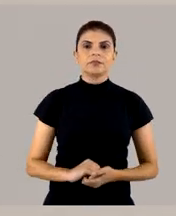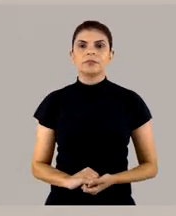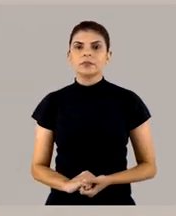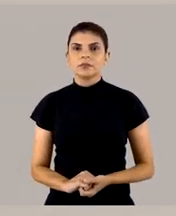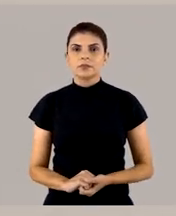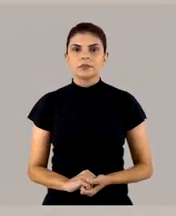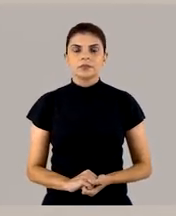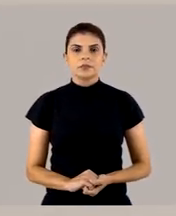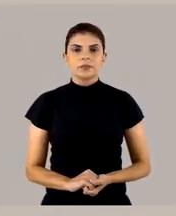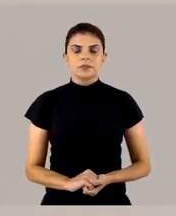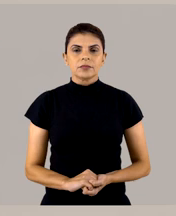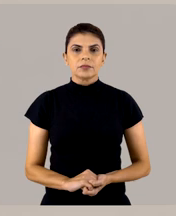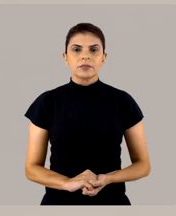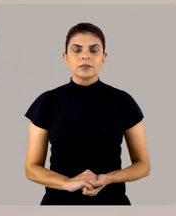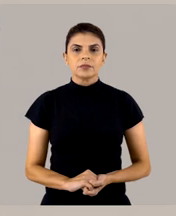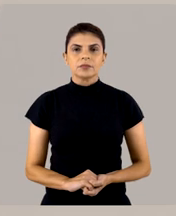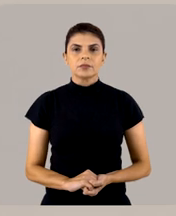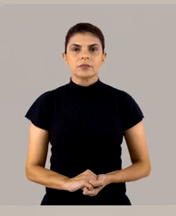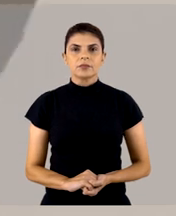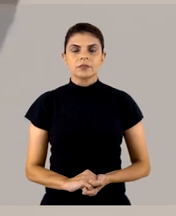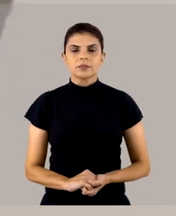tampa.